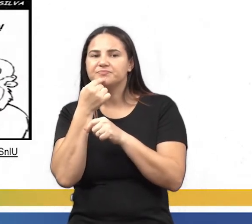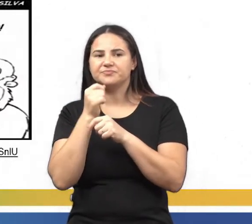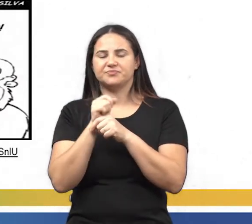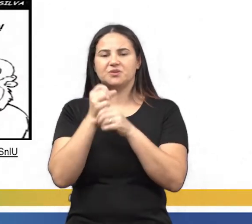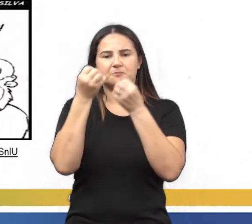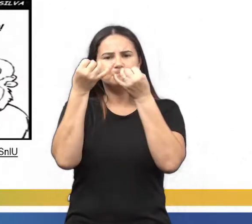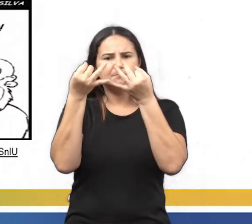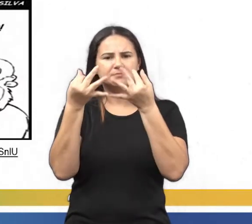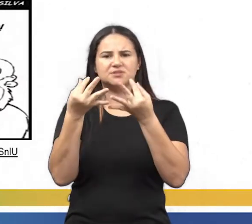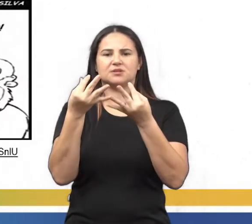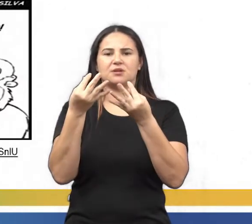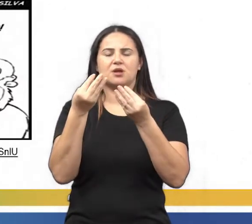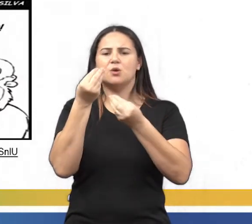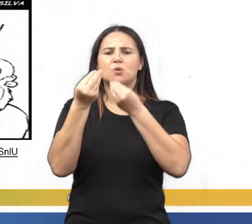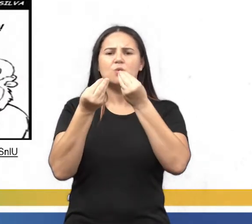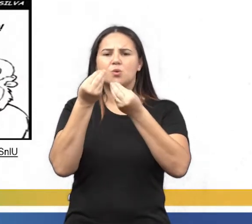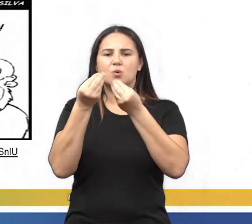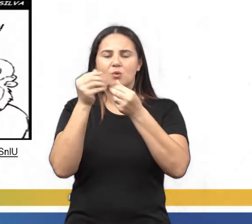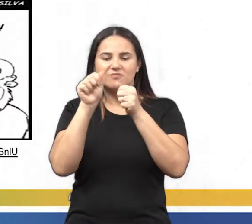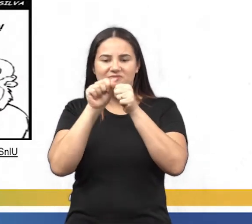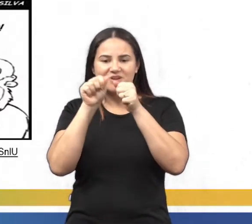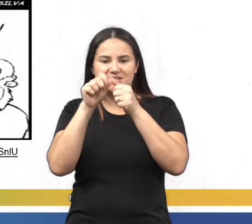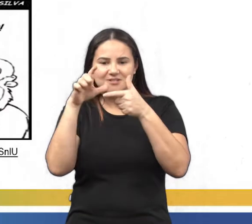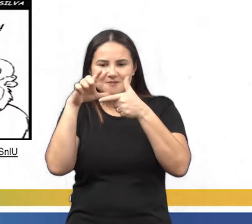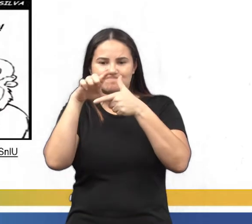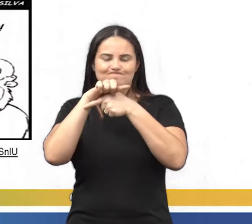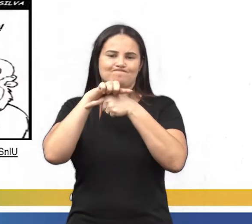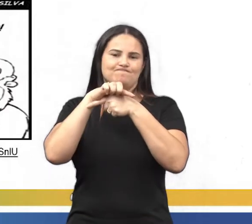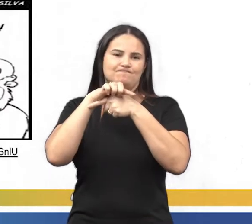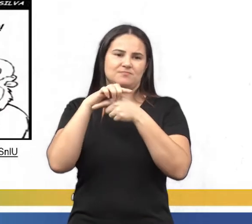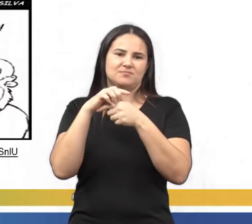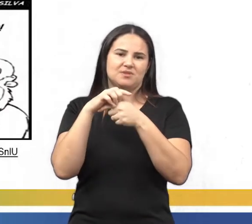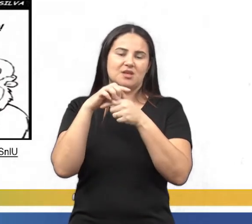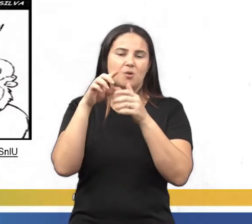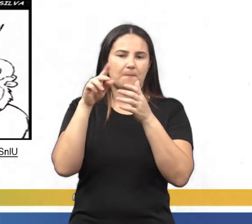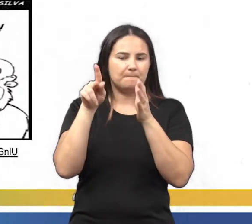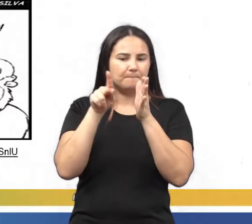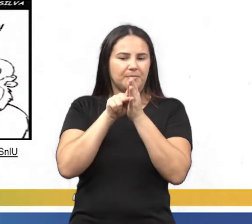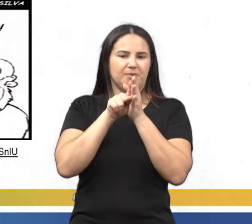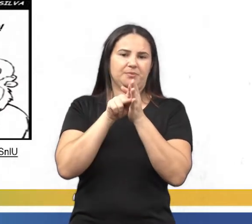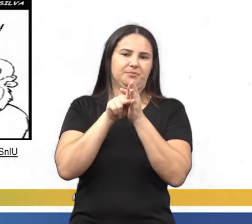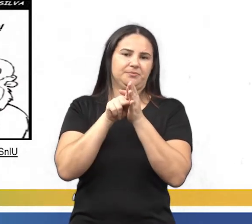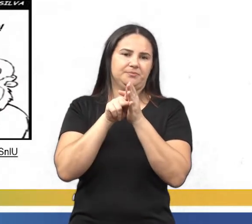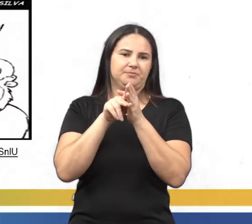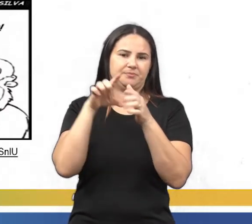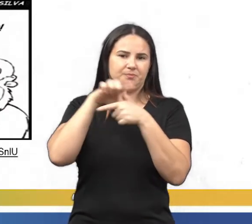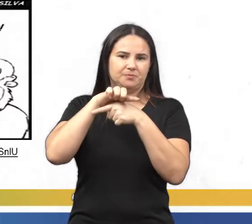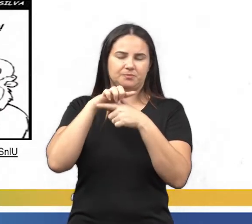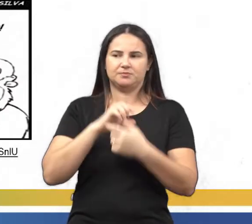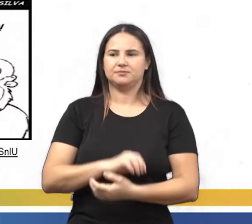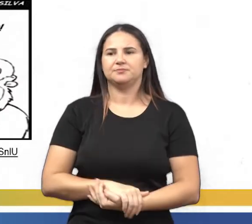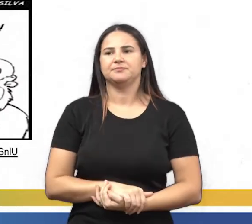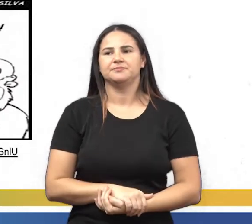para explicar o processo de fazer a tirinha. Tá vendo como ele usou o código para explicar o código?